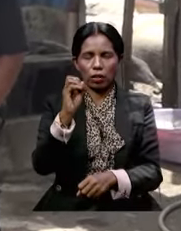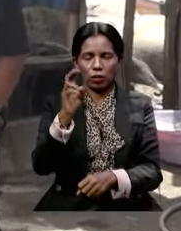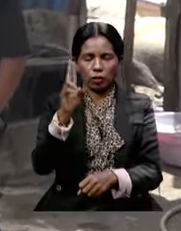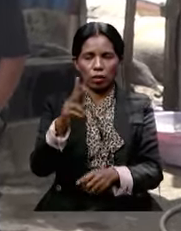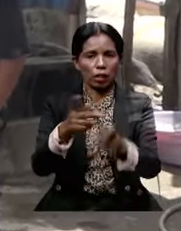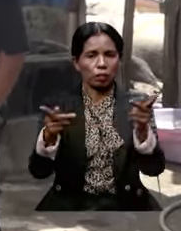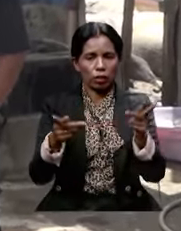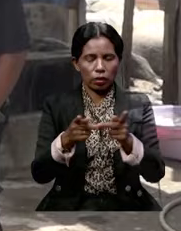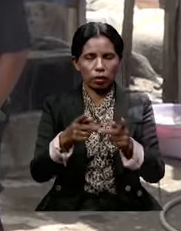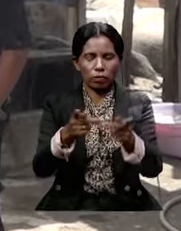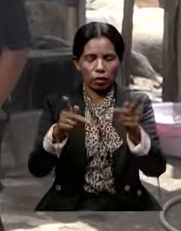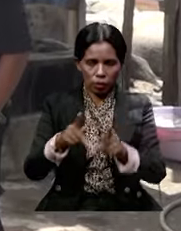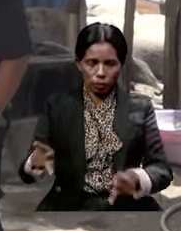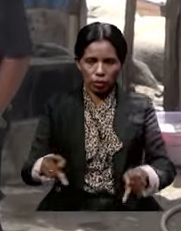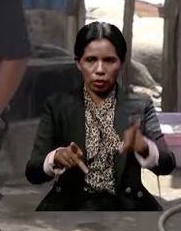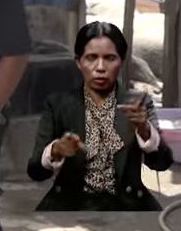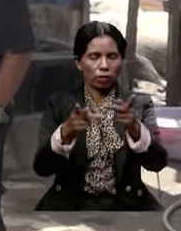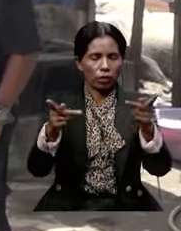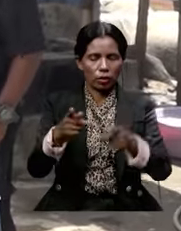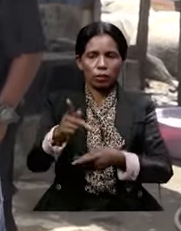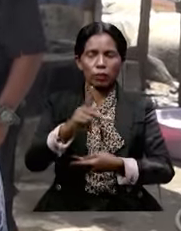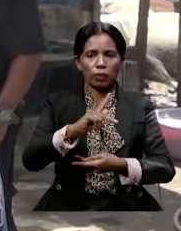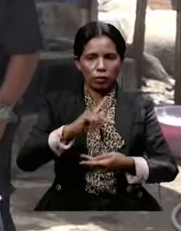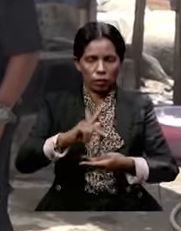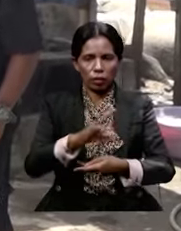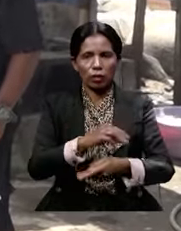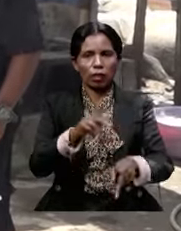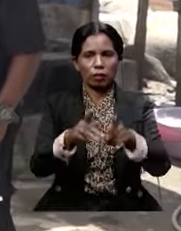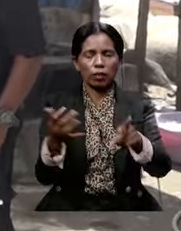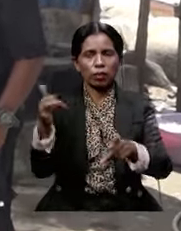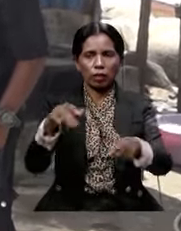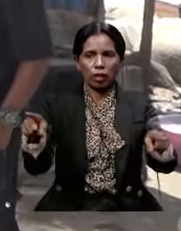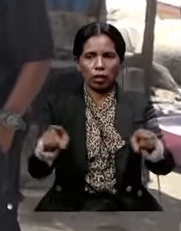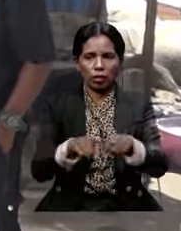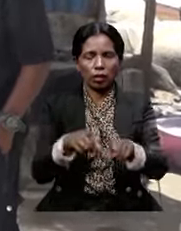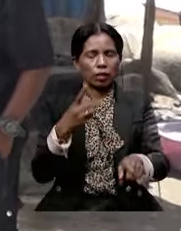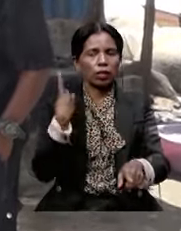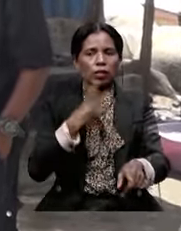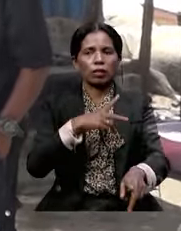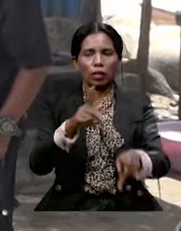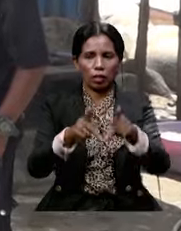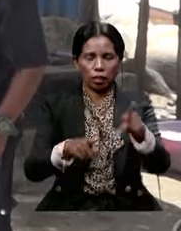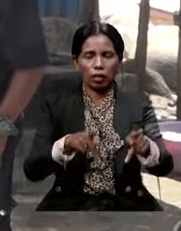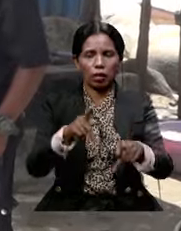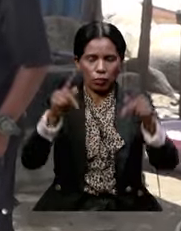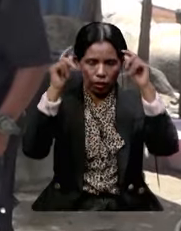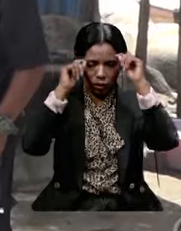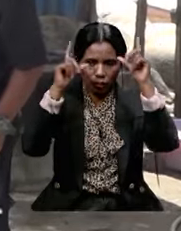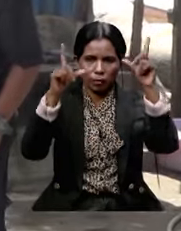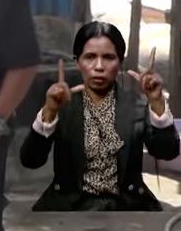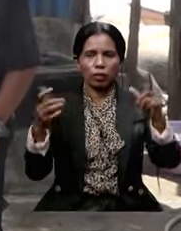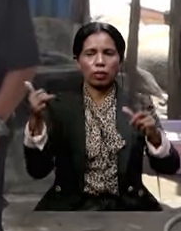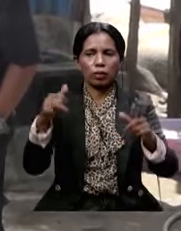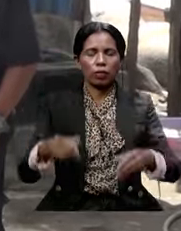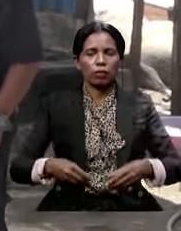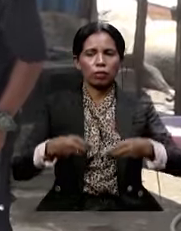refera dia fatin spas fuli fatin area protegido ema ser nemo sanesan itane ema sida dalam timoruan ser nemo fo